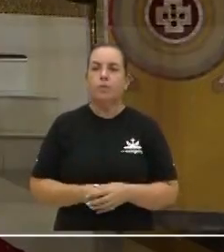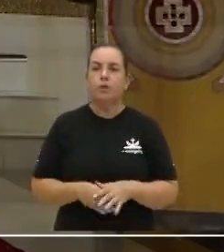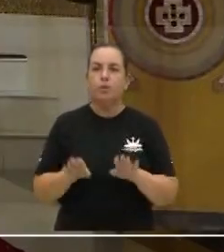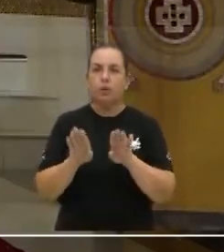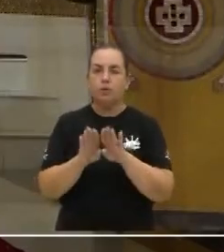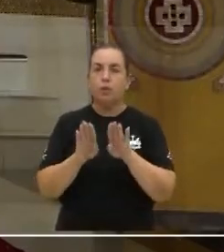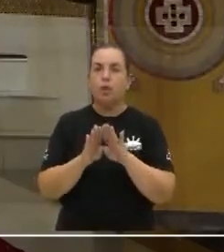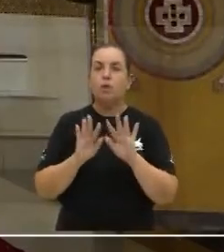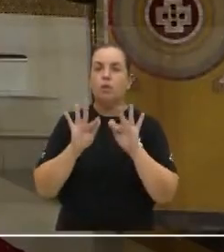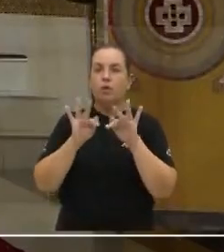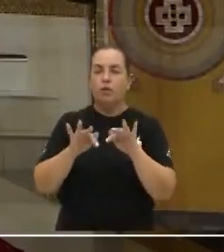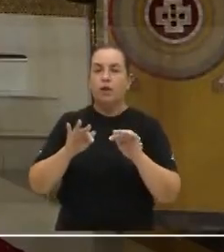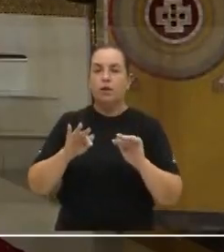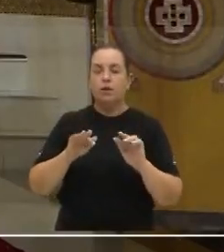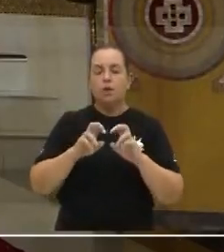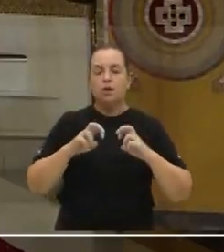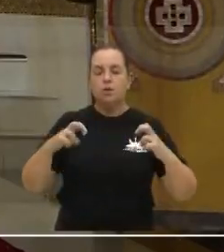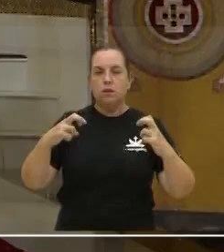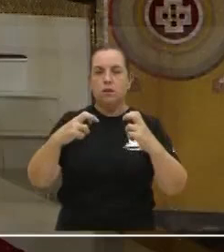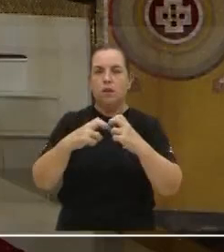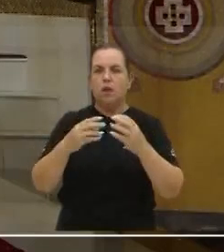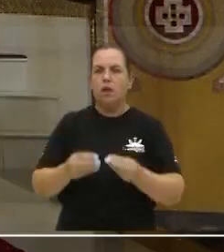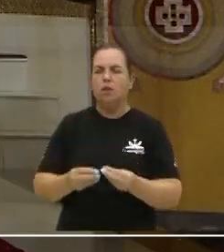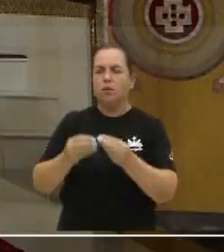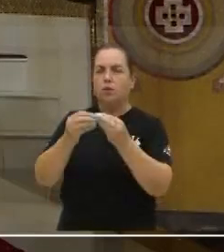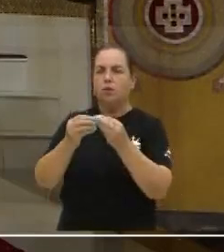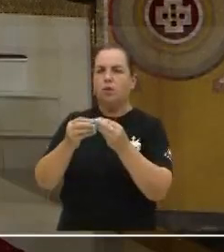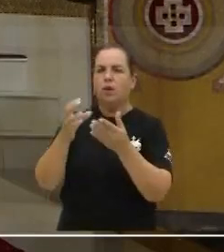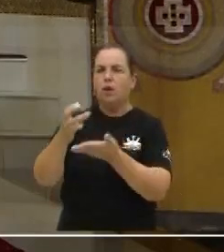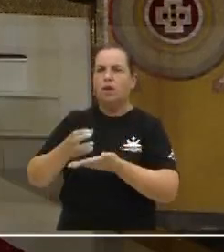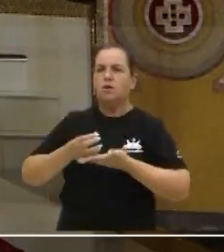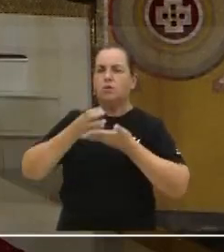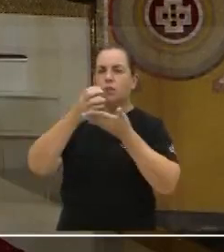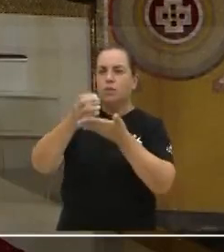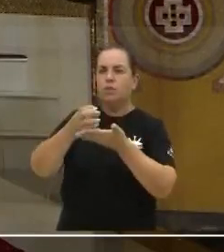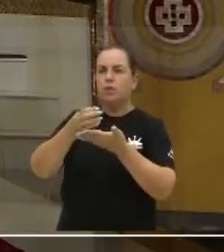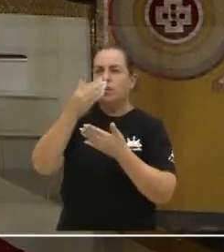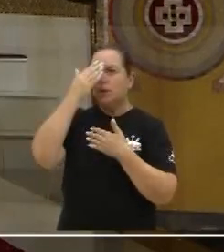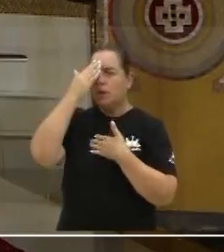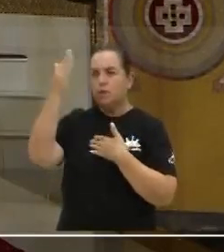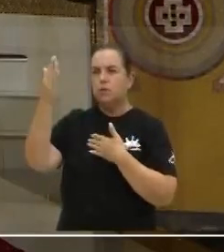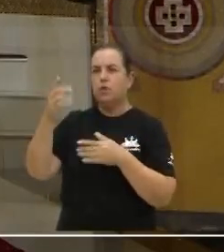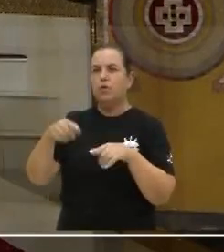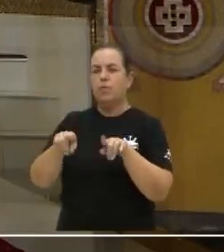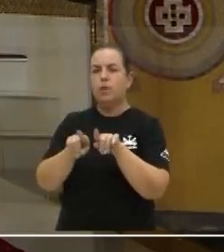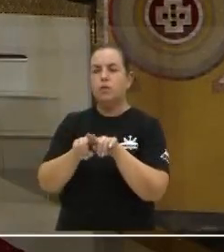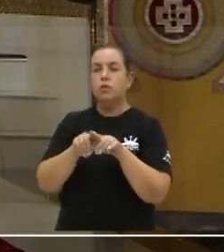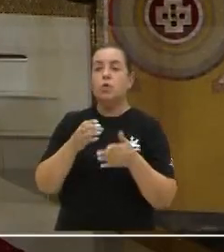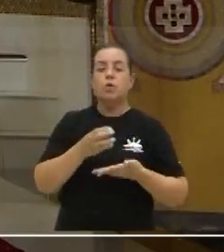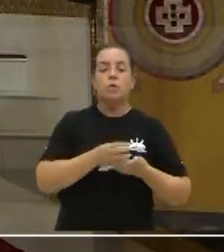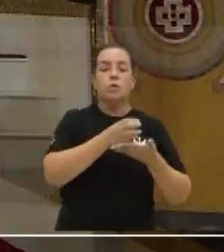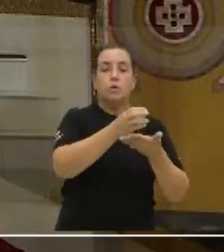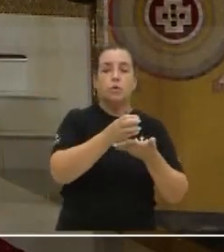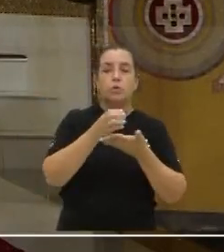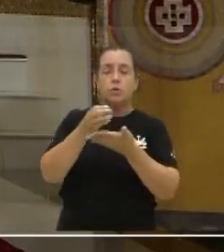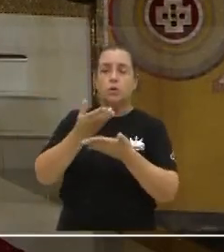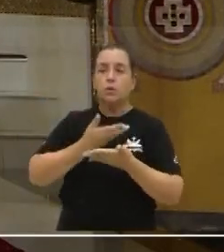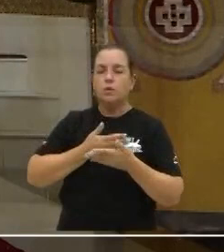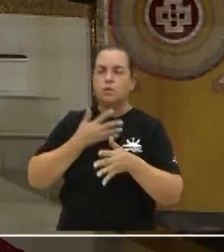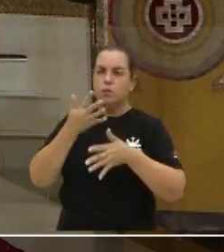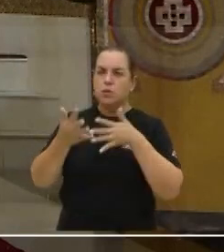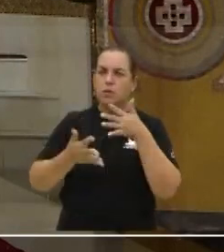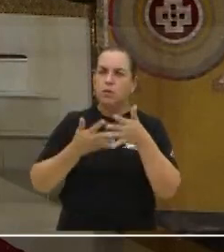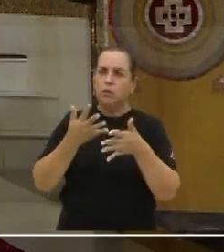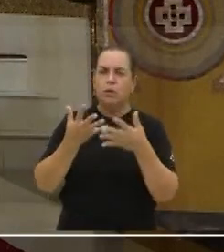Do mesmo modo, ao fim da ceia, ele tomou o cálice em suas mãos, deu graças novamente, o deu a seus discípulos,